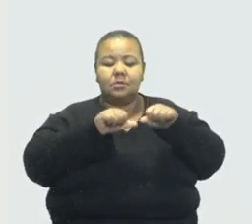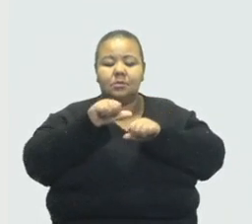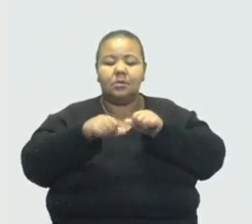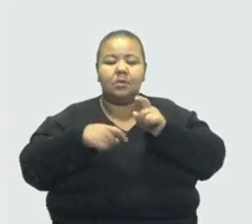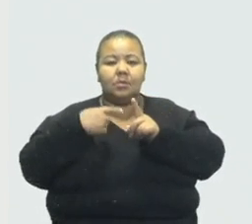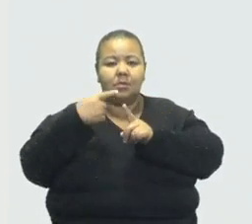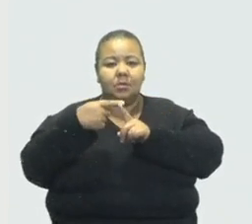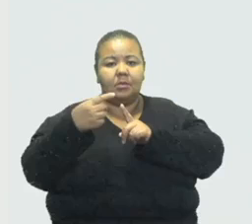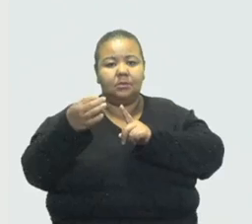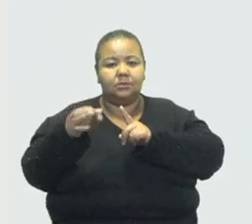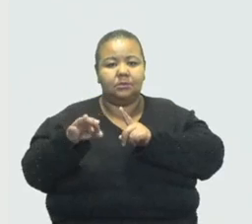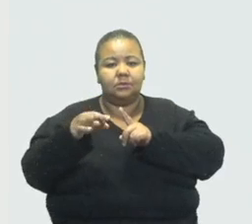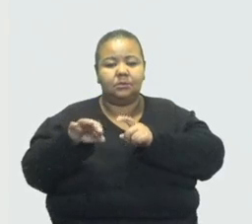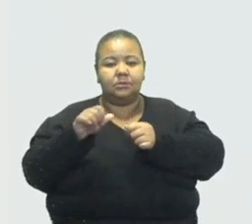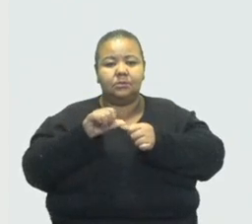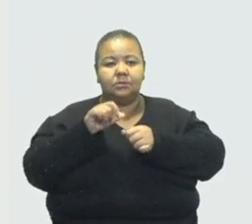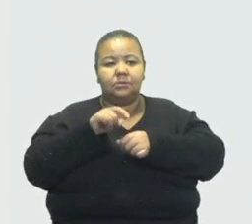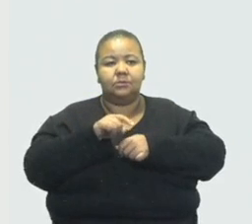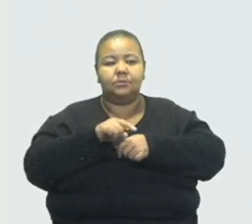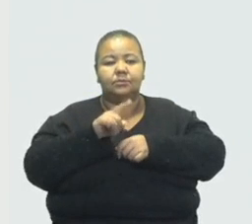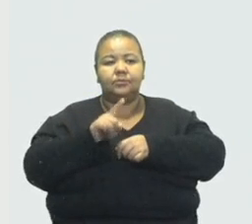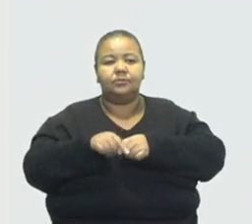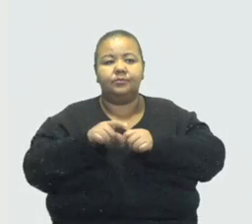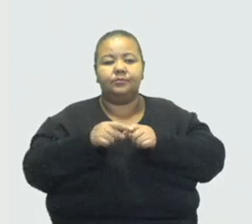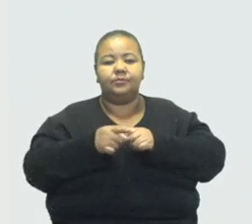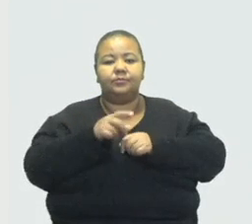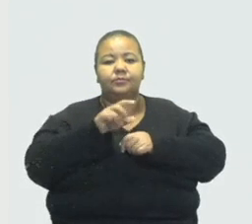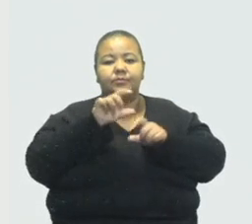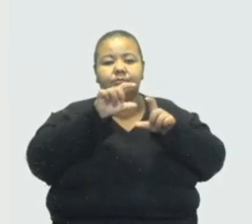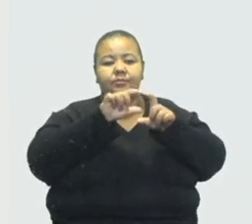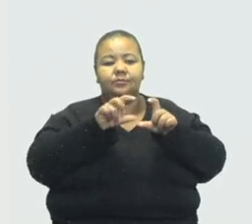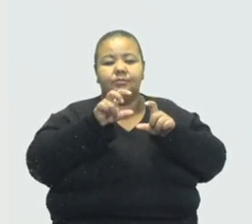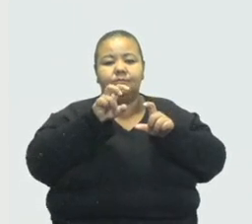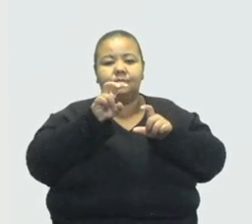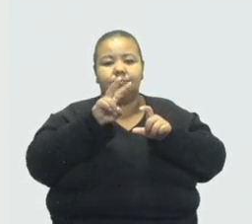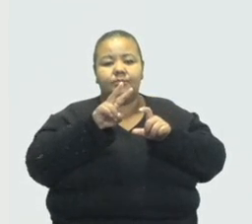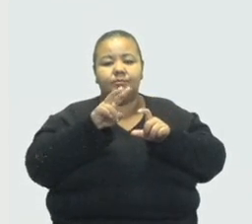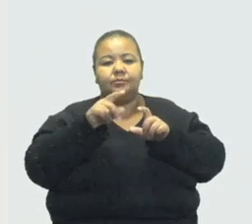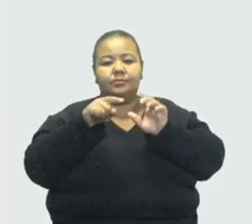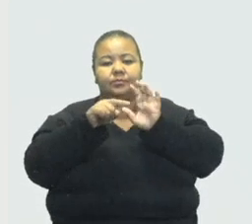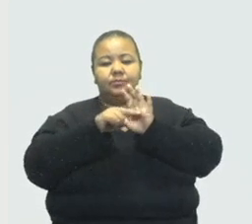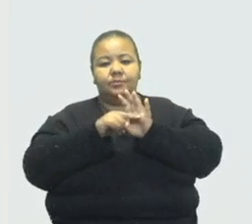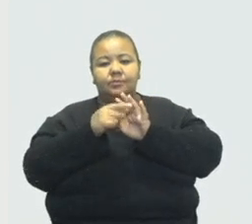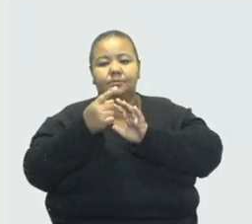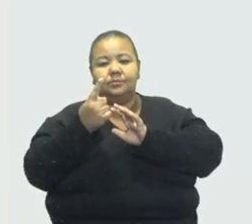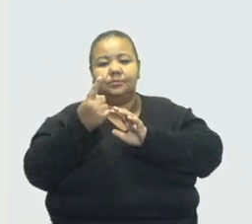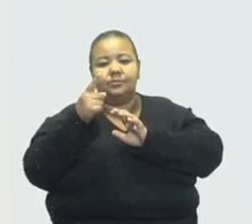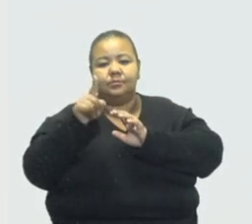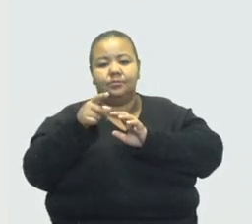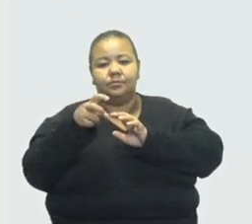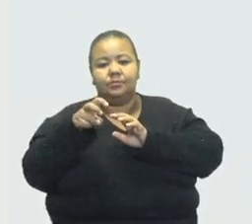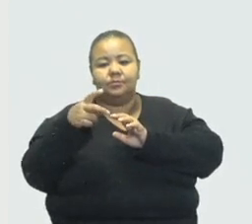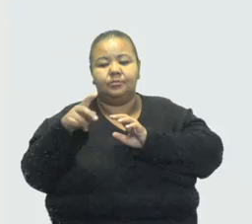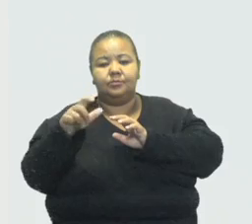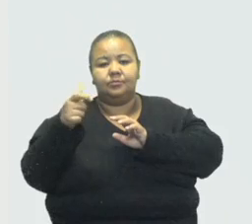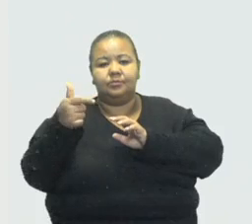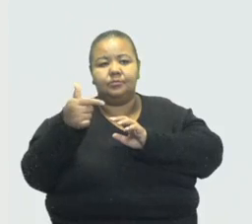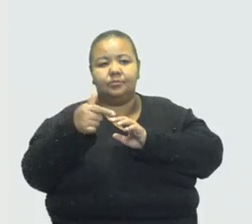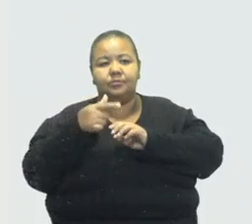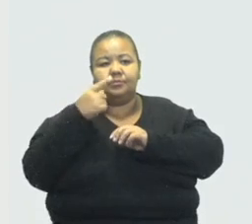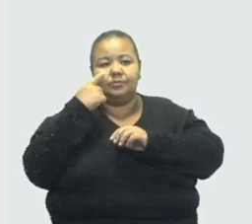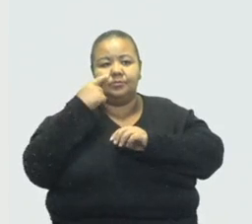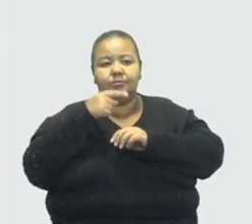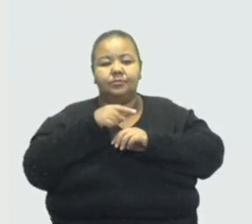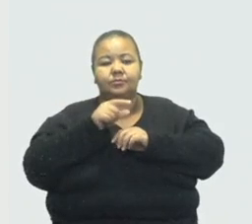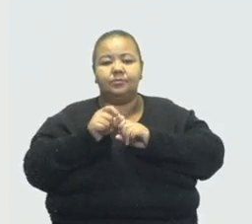certo? Então, realizando esse procedimento, ou seja, a linha 2 vai receber menos 1/5 da linha 2, a gente vai ter a